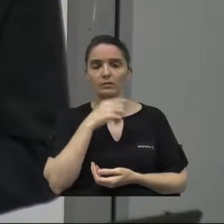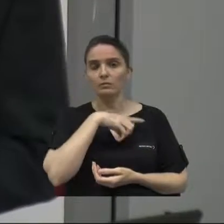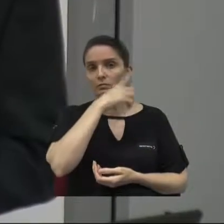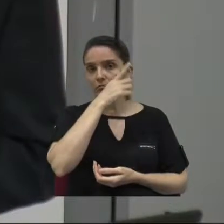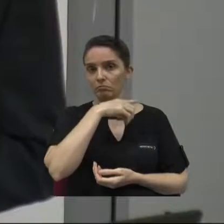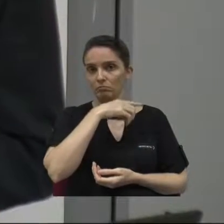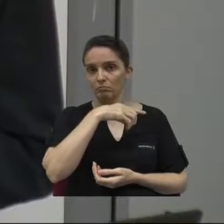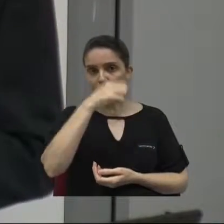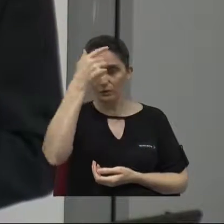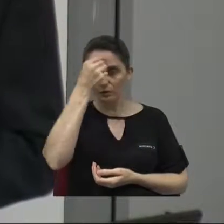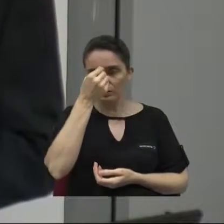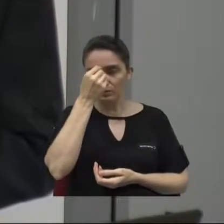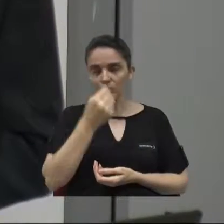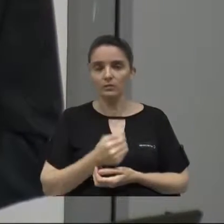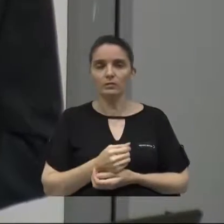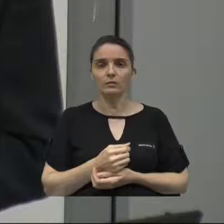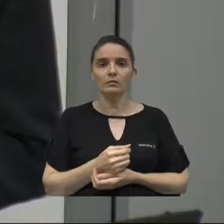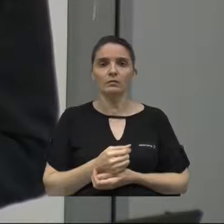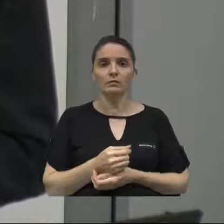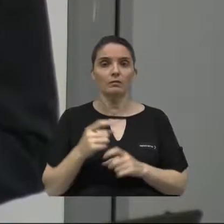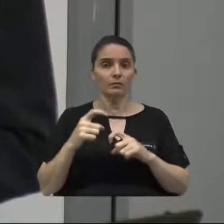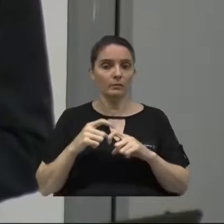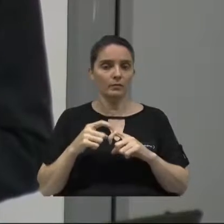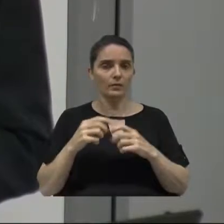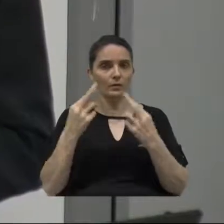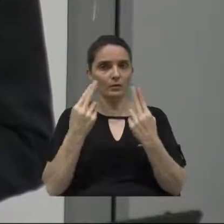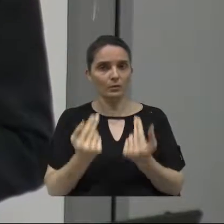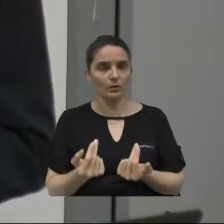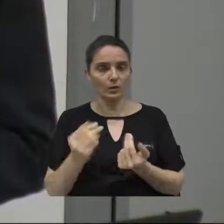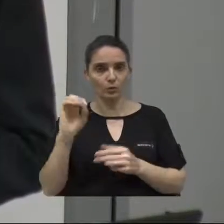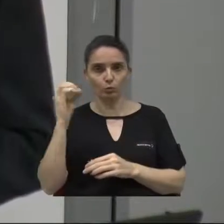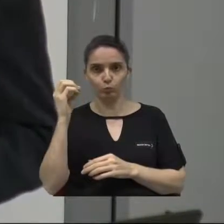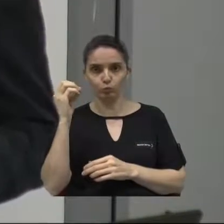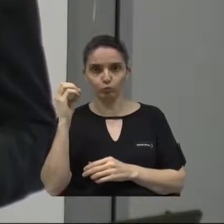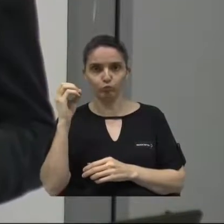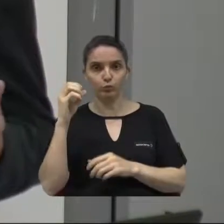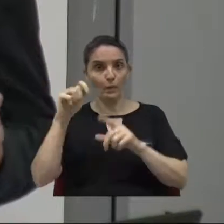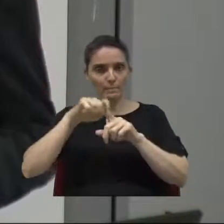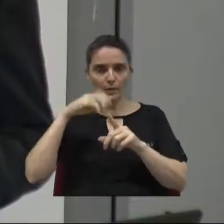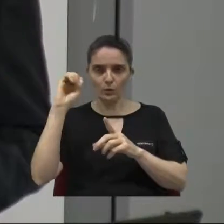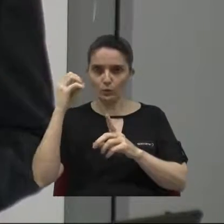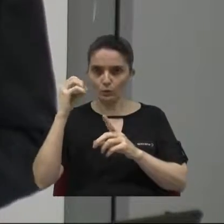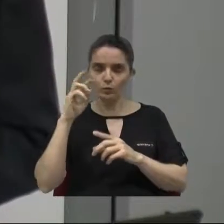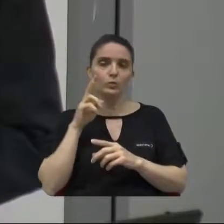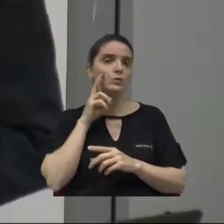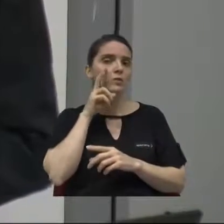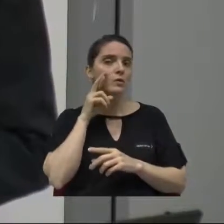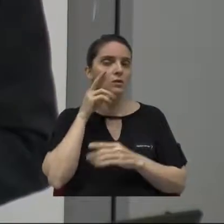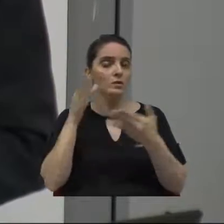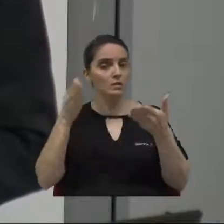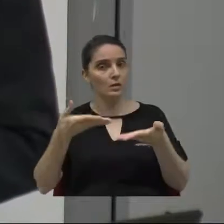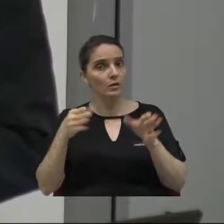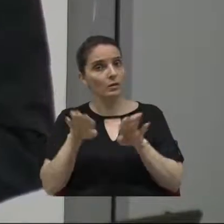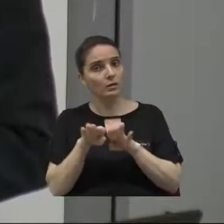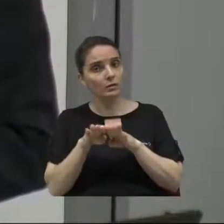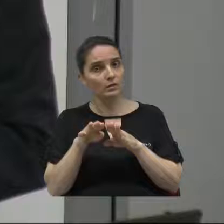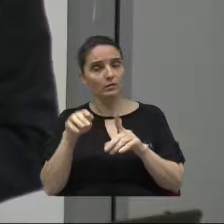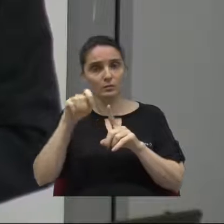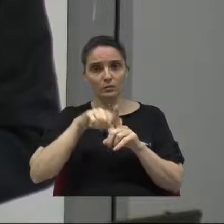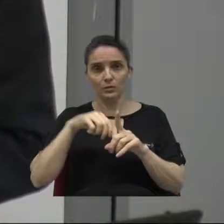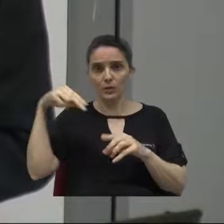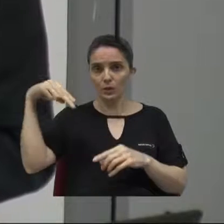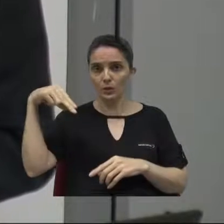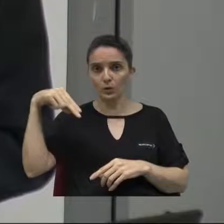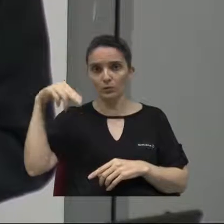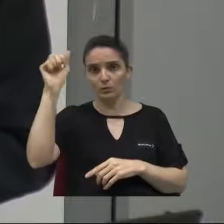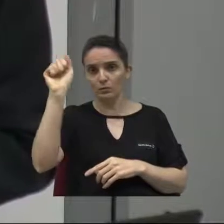estivemos agora recentemente, Outubro Rosa, eu acho que compete a nós aqui propagarmos também o mês de novembro,